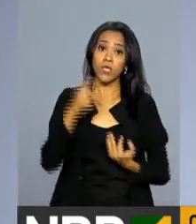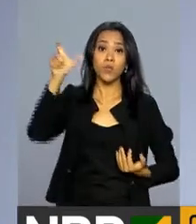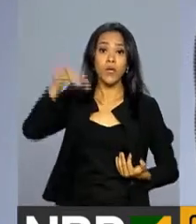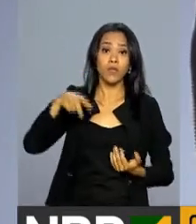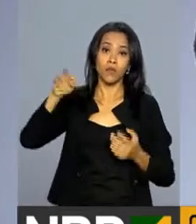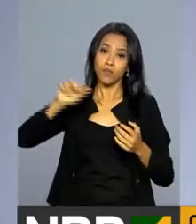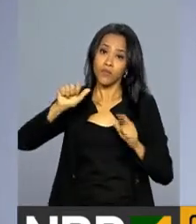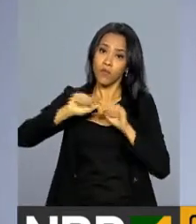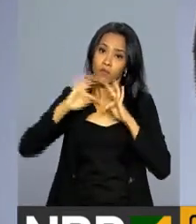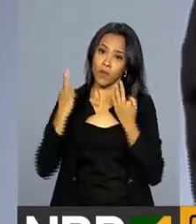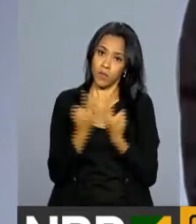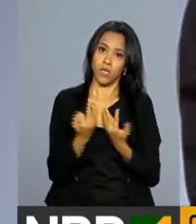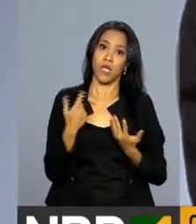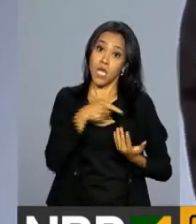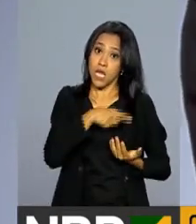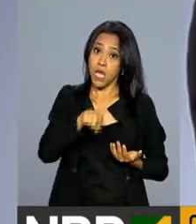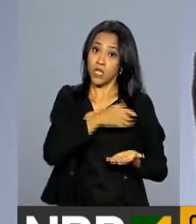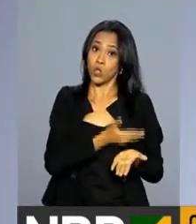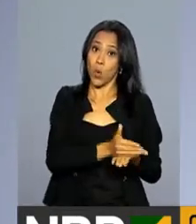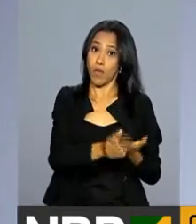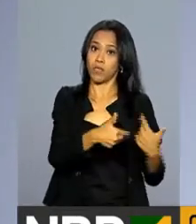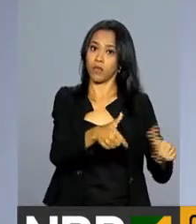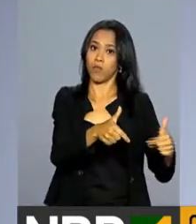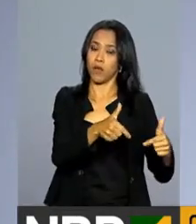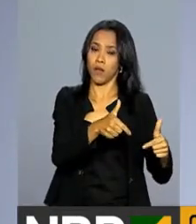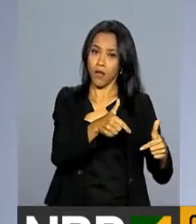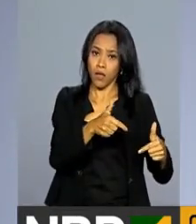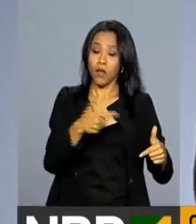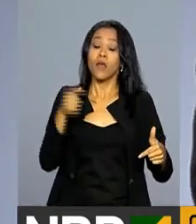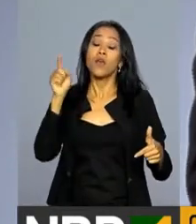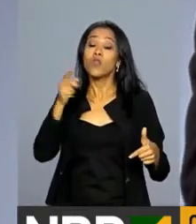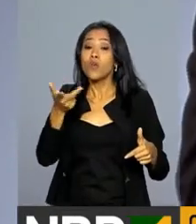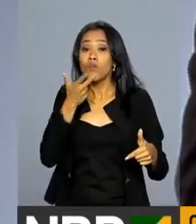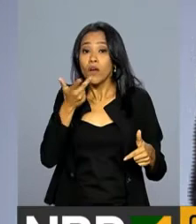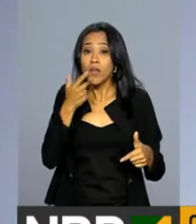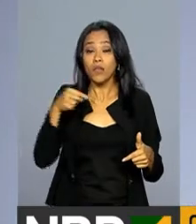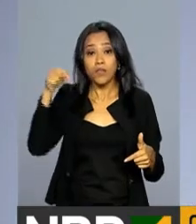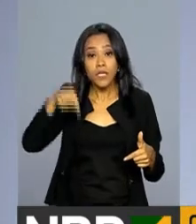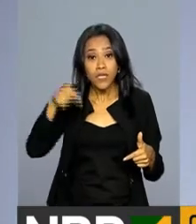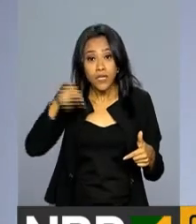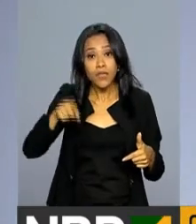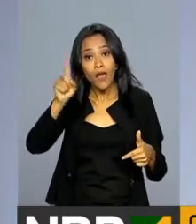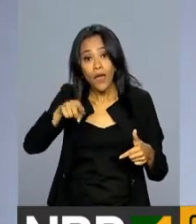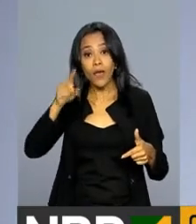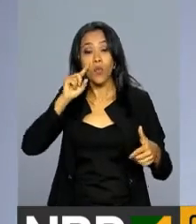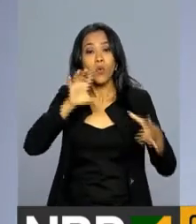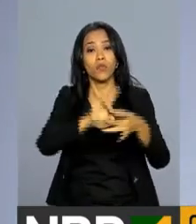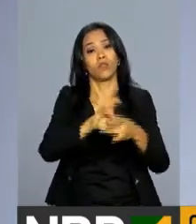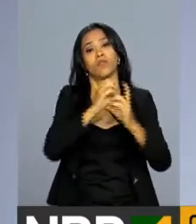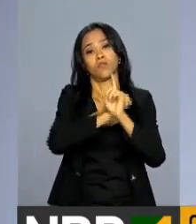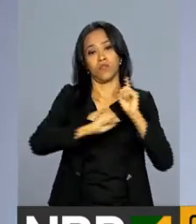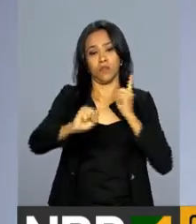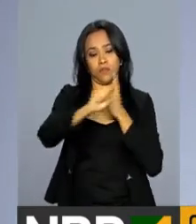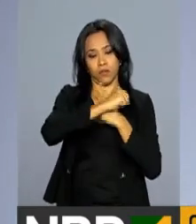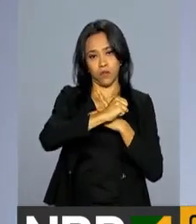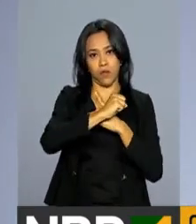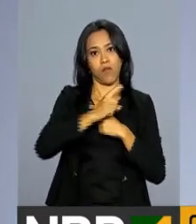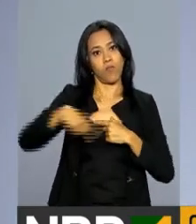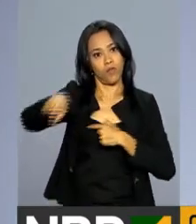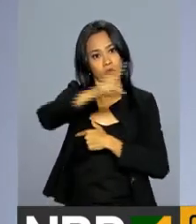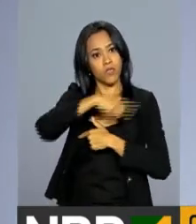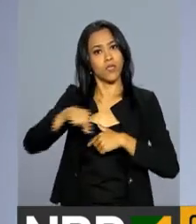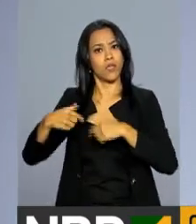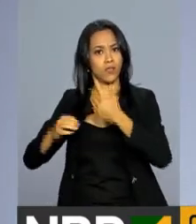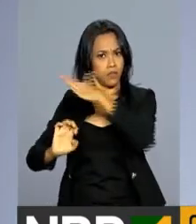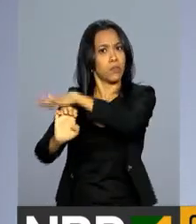porque eles começam a trabalhar e aqui eu tô dando uma coisa devemos natureza social para os supermercados porque os